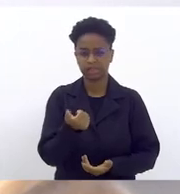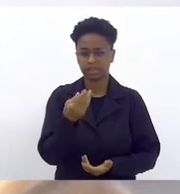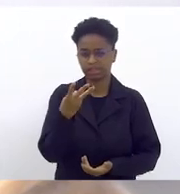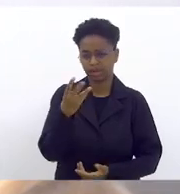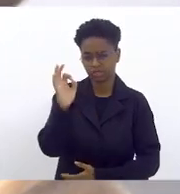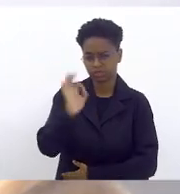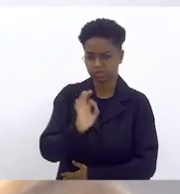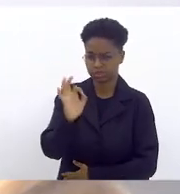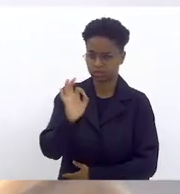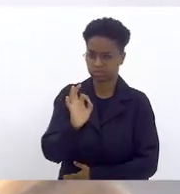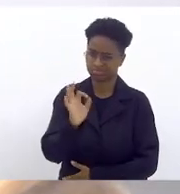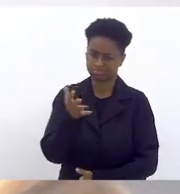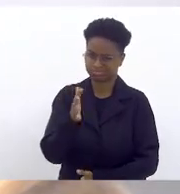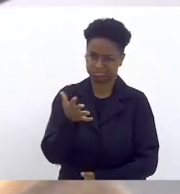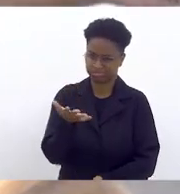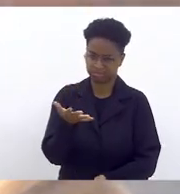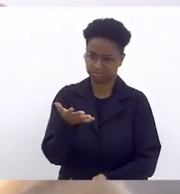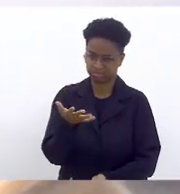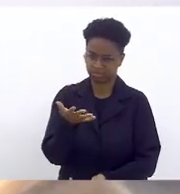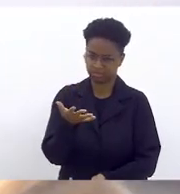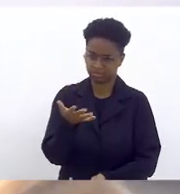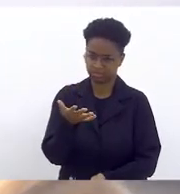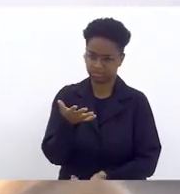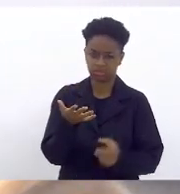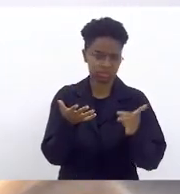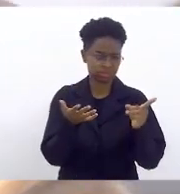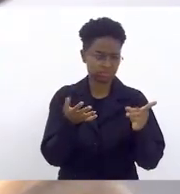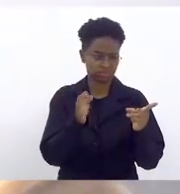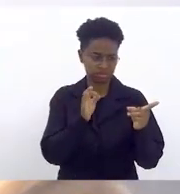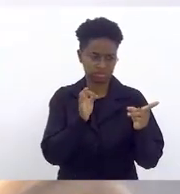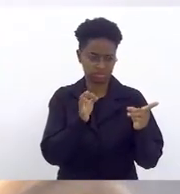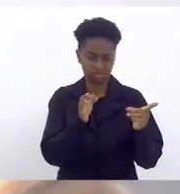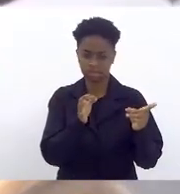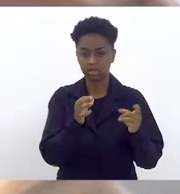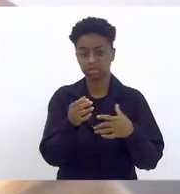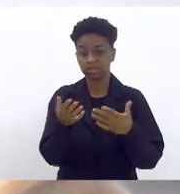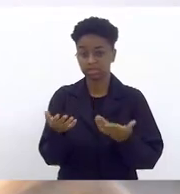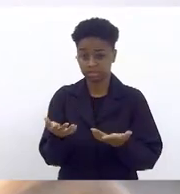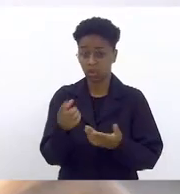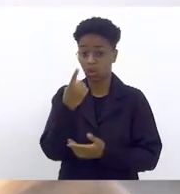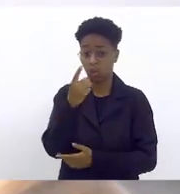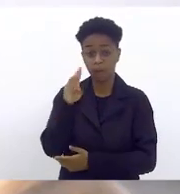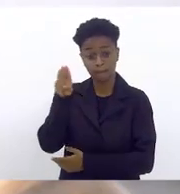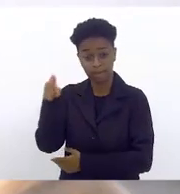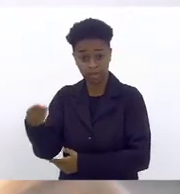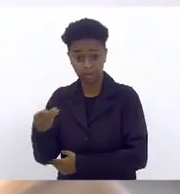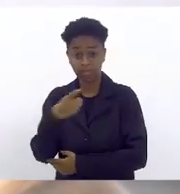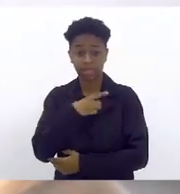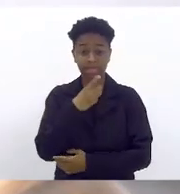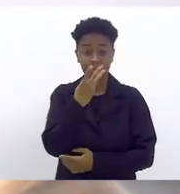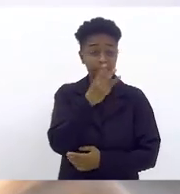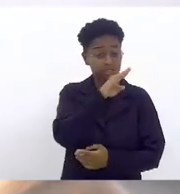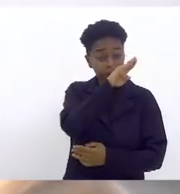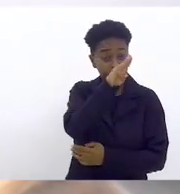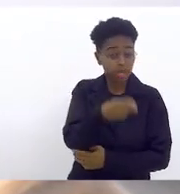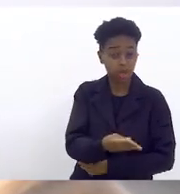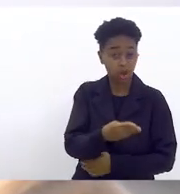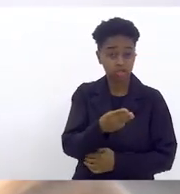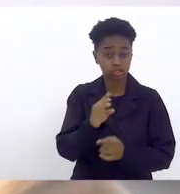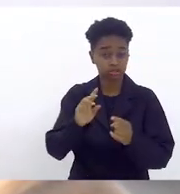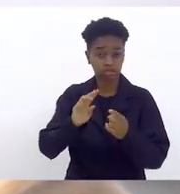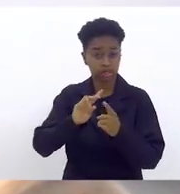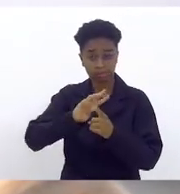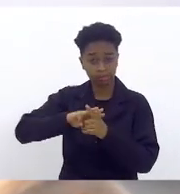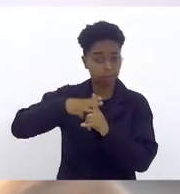por cento quase de três pontos né ou seja um milhão a gente tem quase 3 milhões de